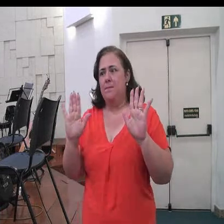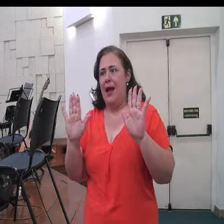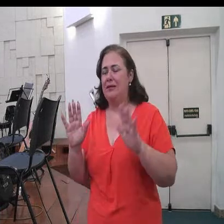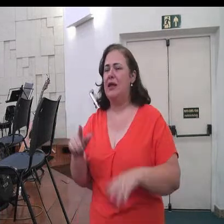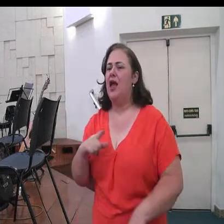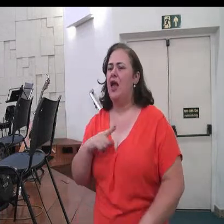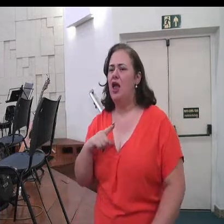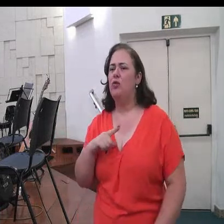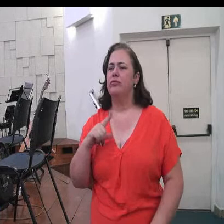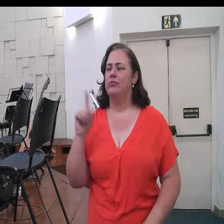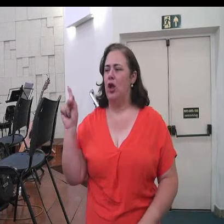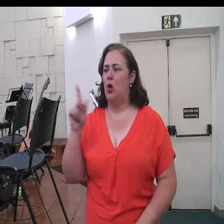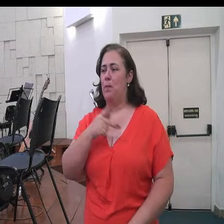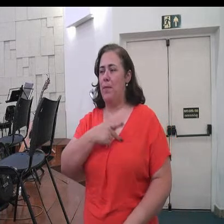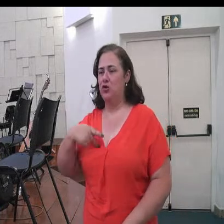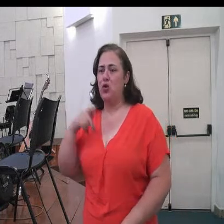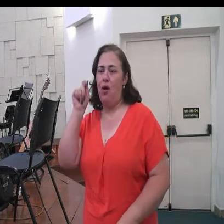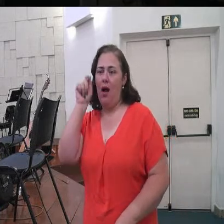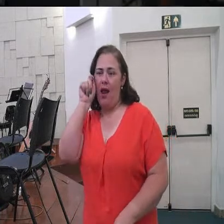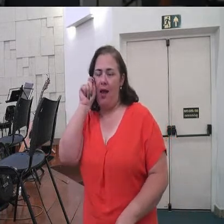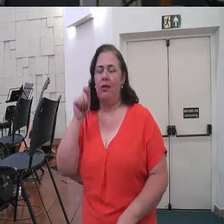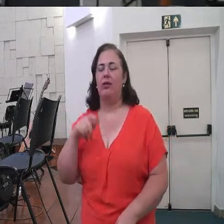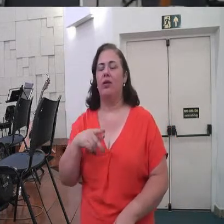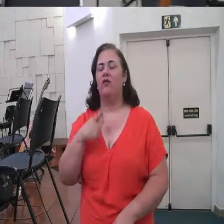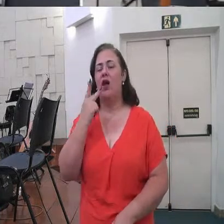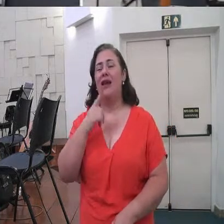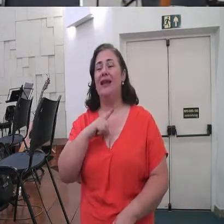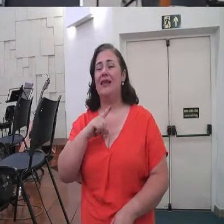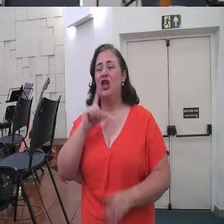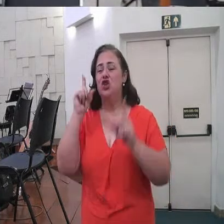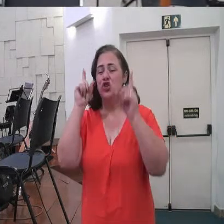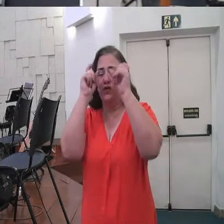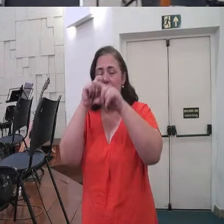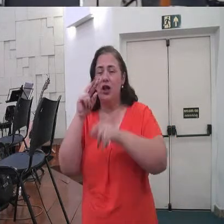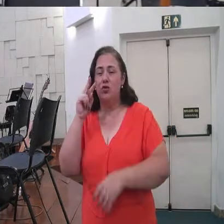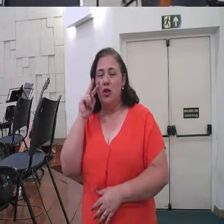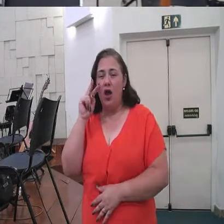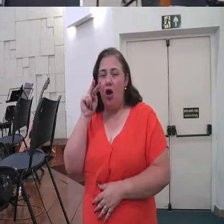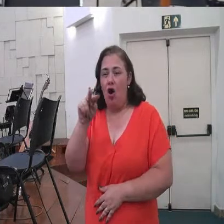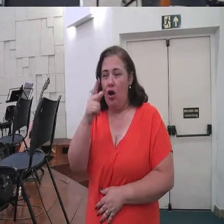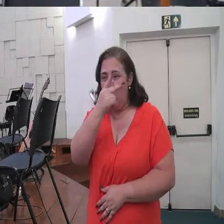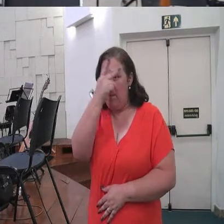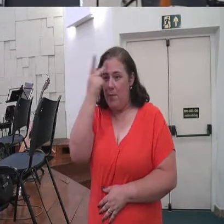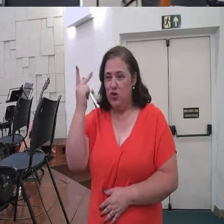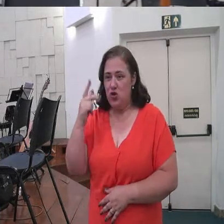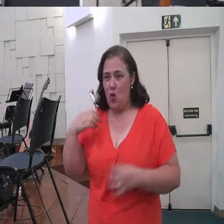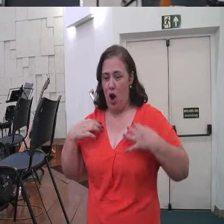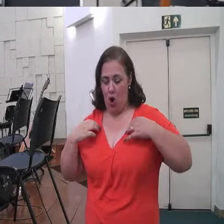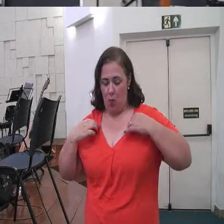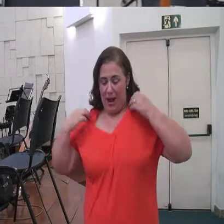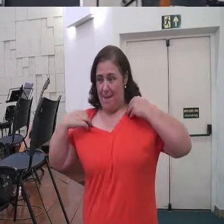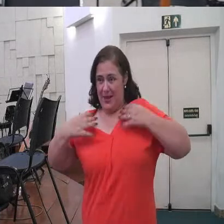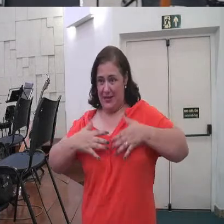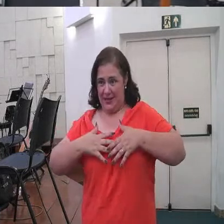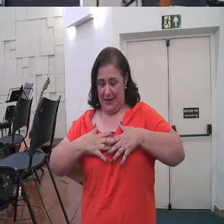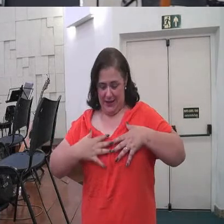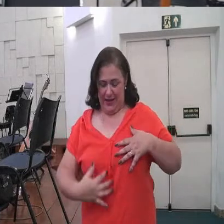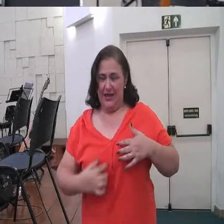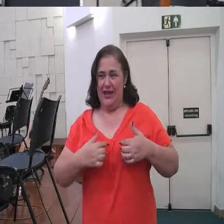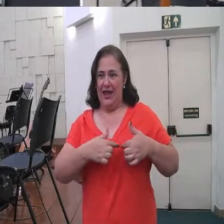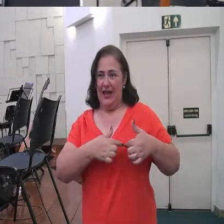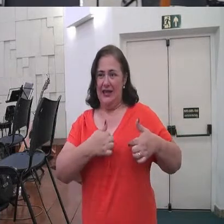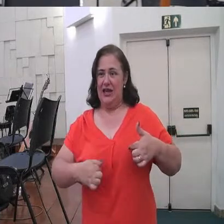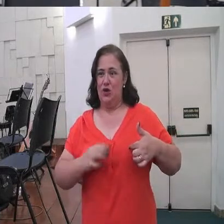fé. Tem um escudo, né? Fé. Ok, eu sei que você tem fé. Mas fé em